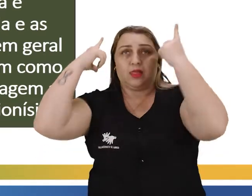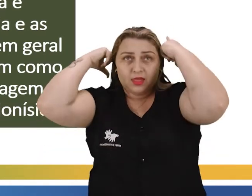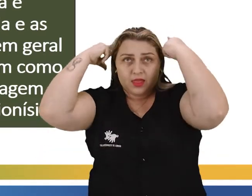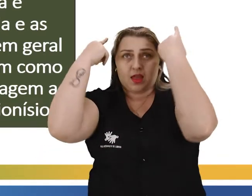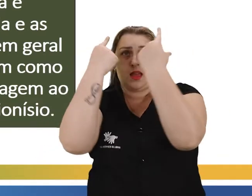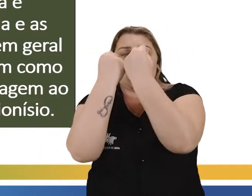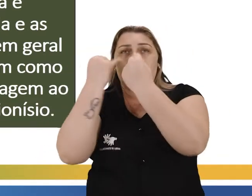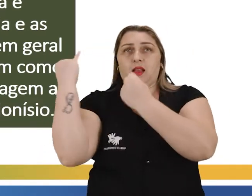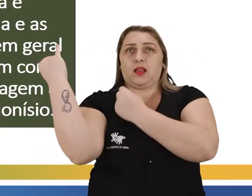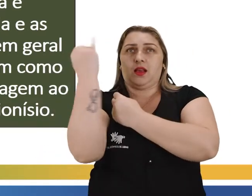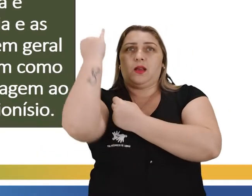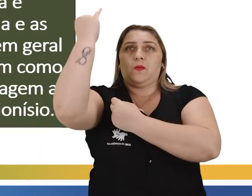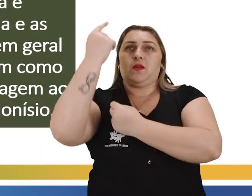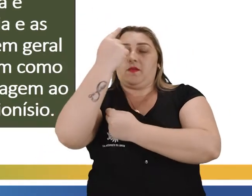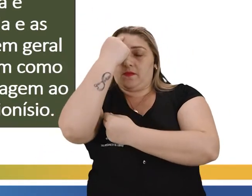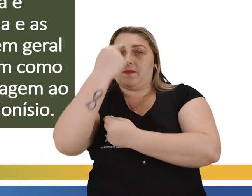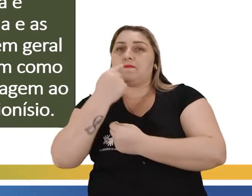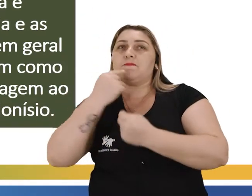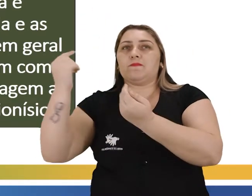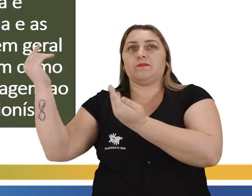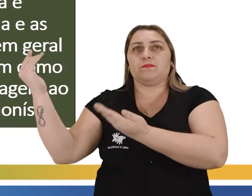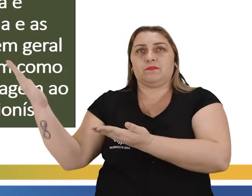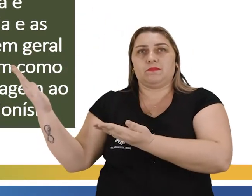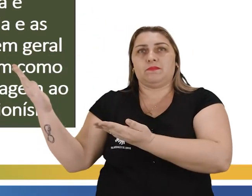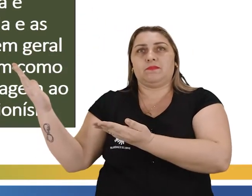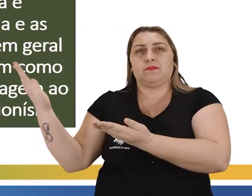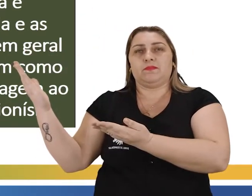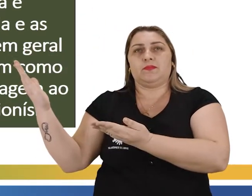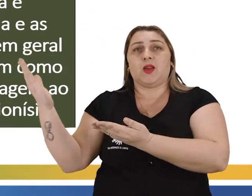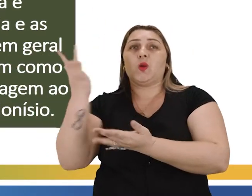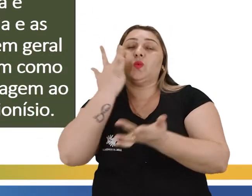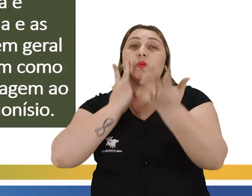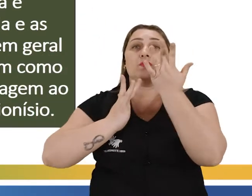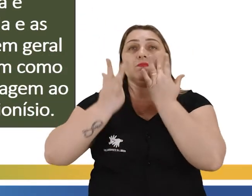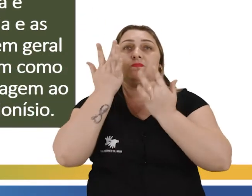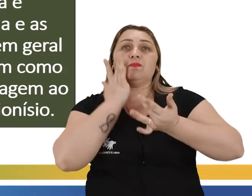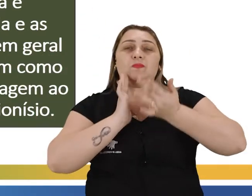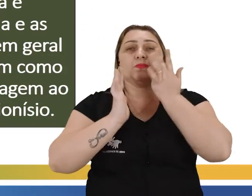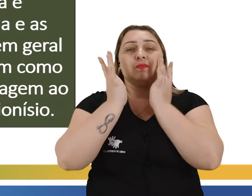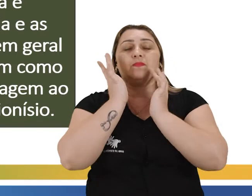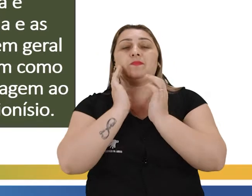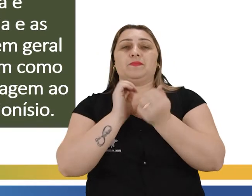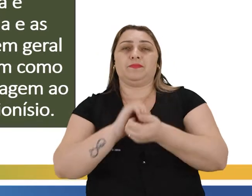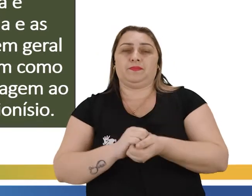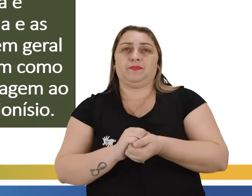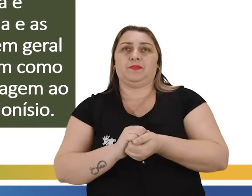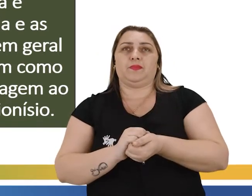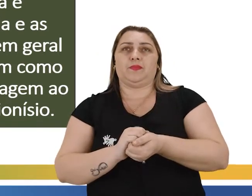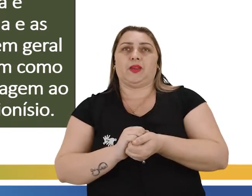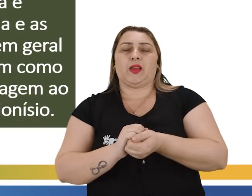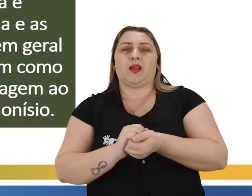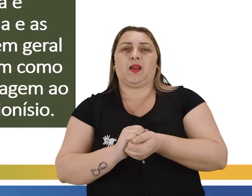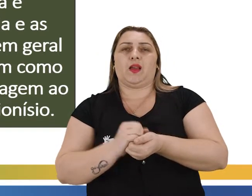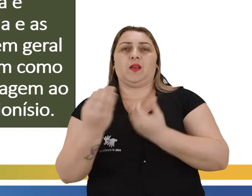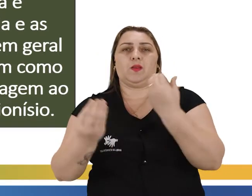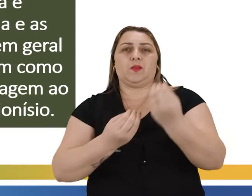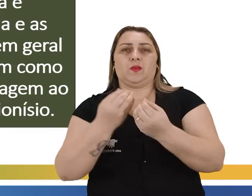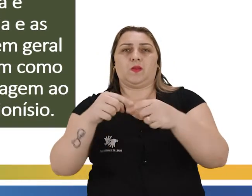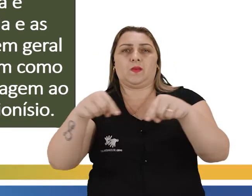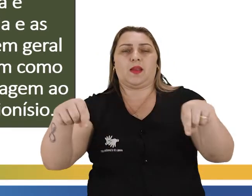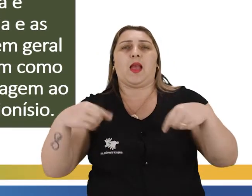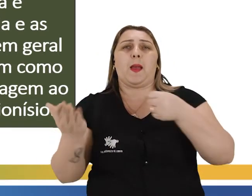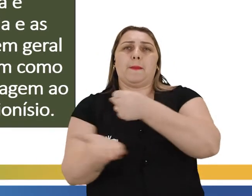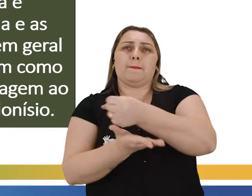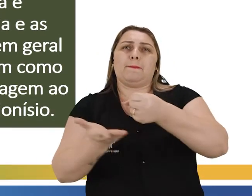ponto importante, vejamos a imagem, é a questão do teatro. Tá? A forma aí como o